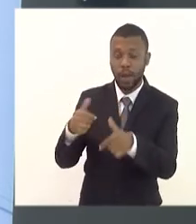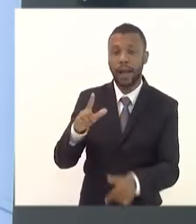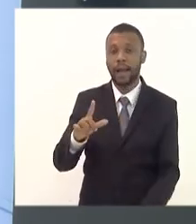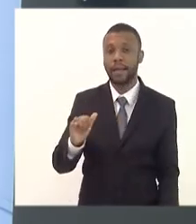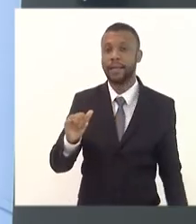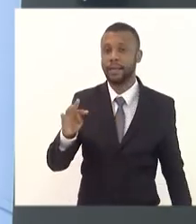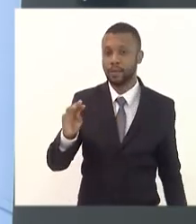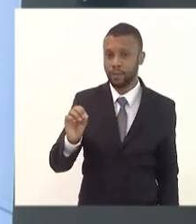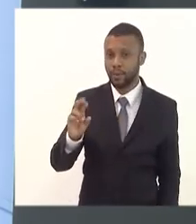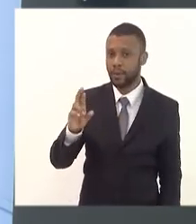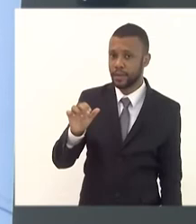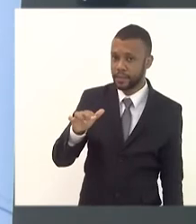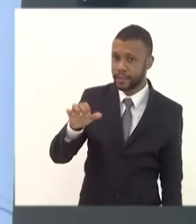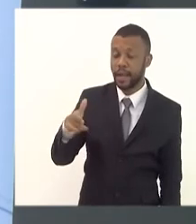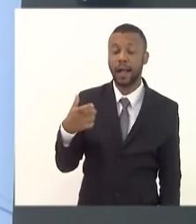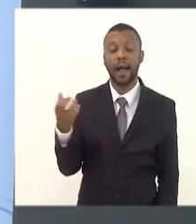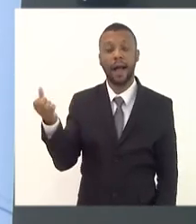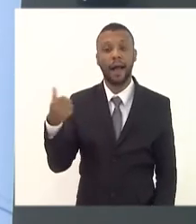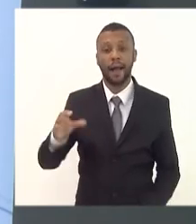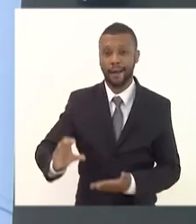do FECAM. E